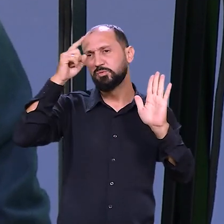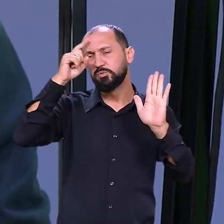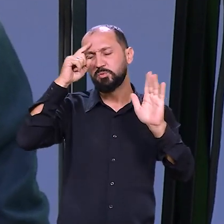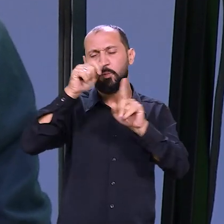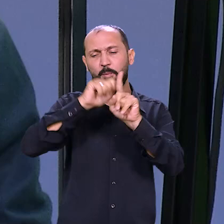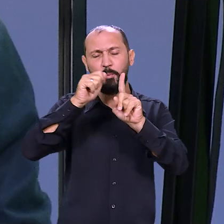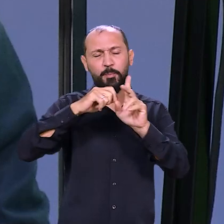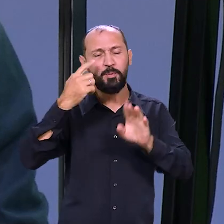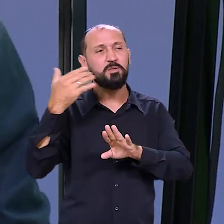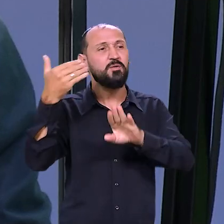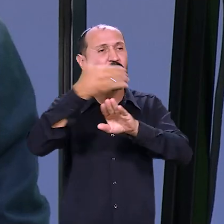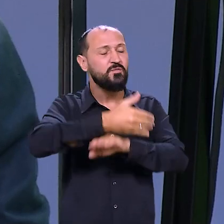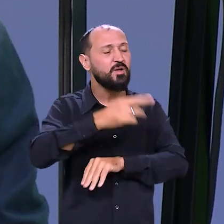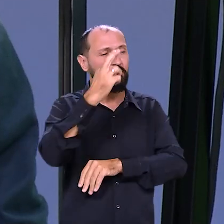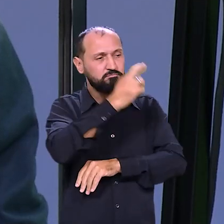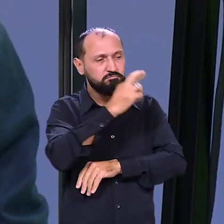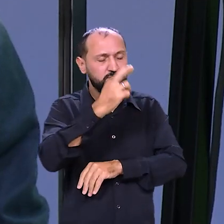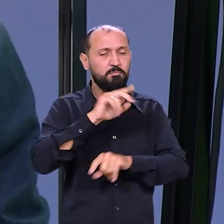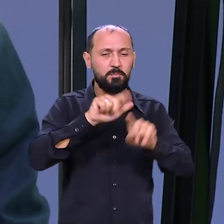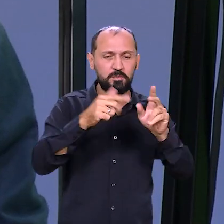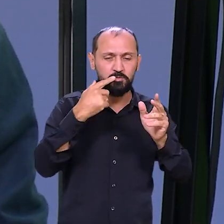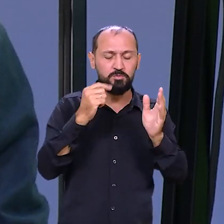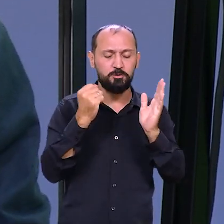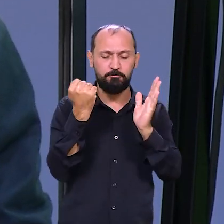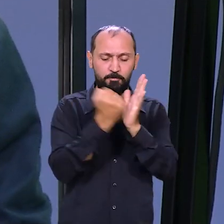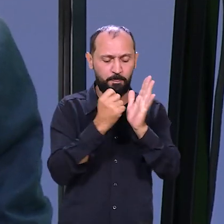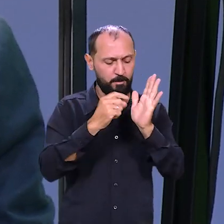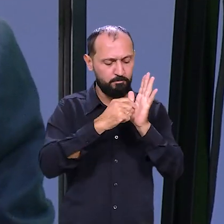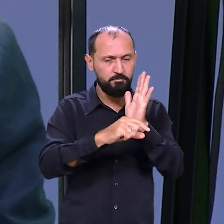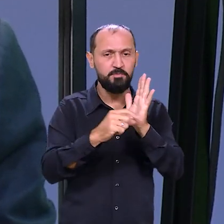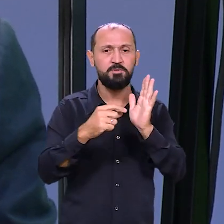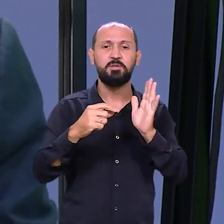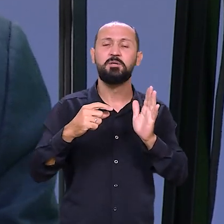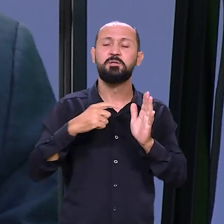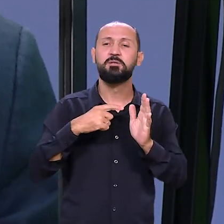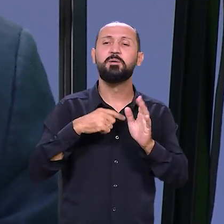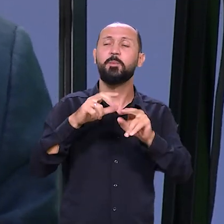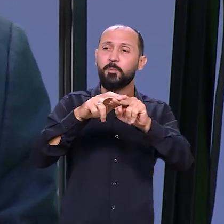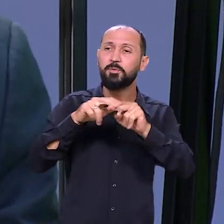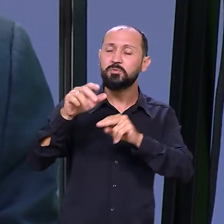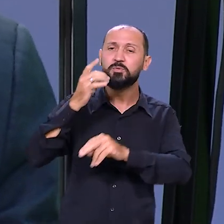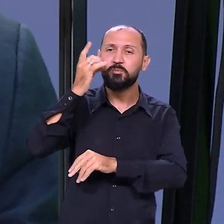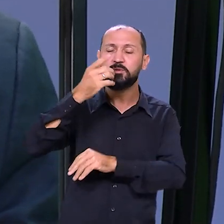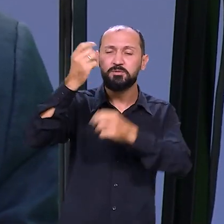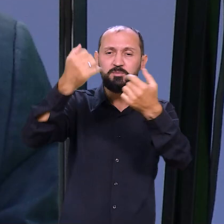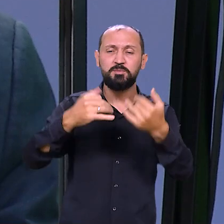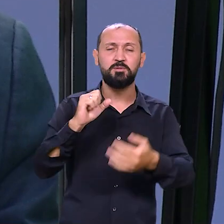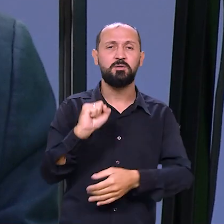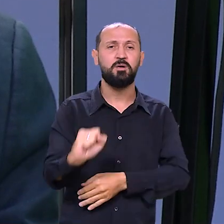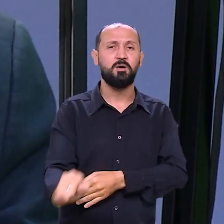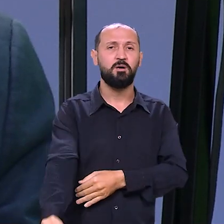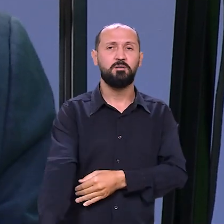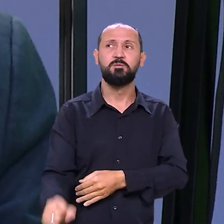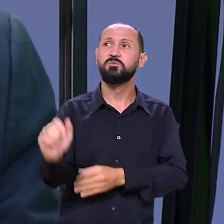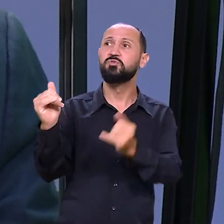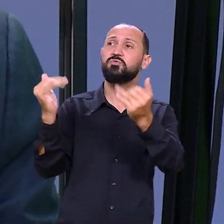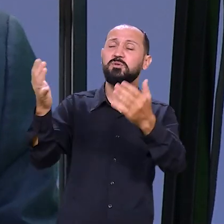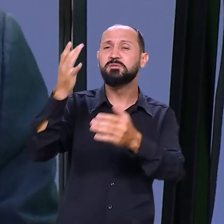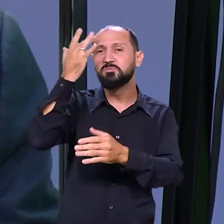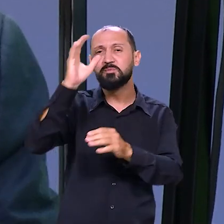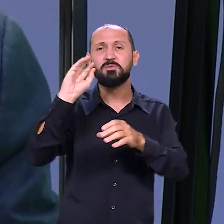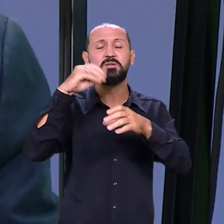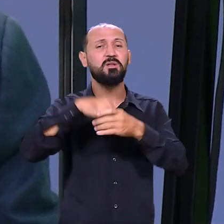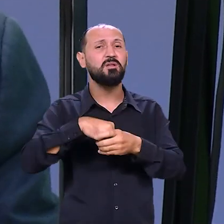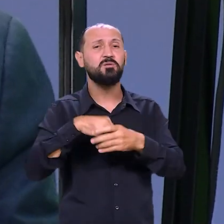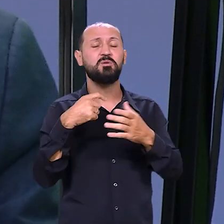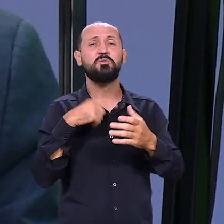todo mês. Uma vez por mês a fiscalização está lá, os produtos têm que ser registrados. Então a gente tem, por isso que o deputado fala, às vezes um produto que vem de fora, você não tem certeza do que